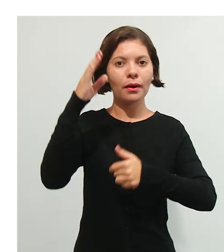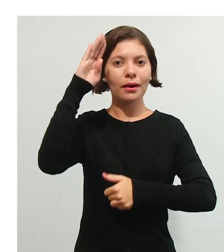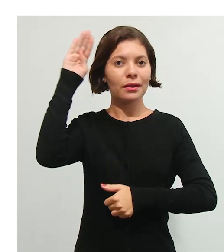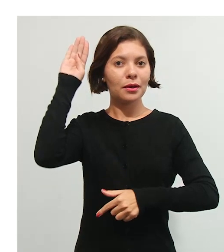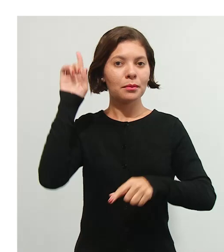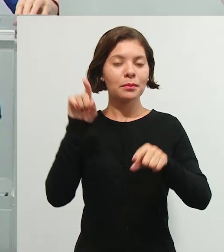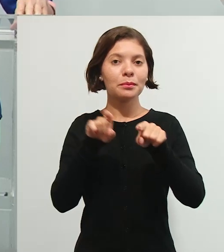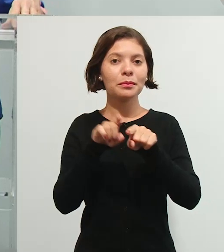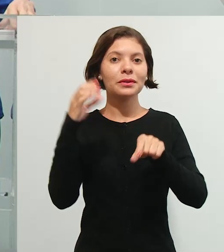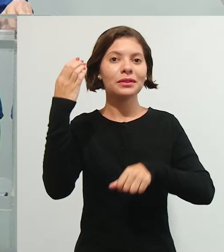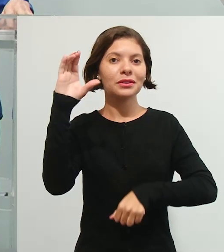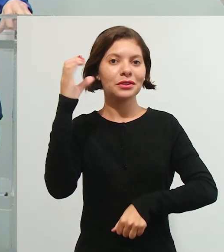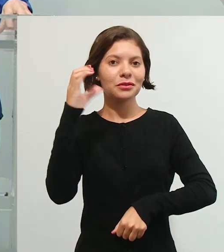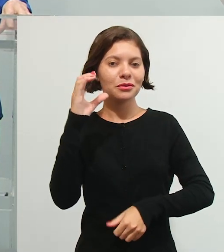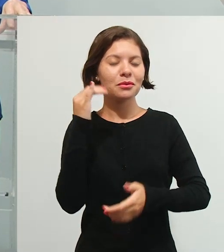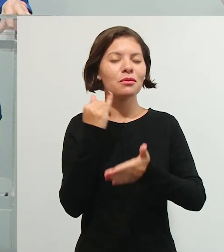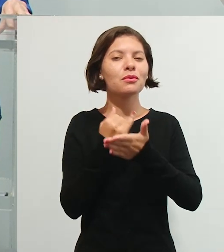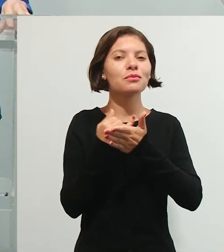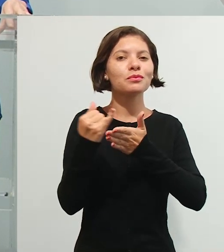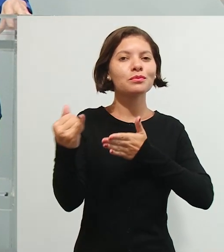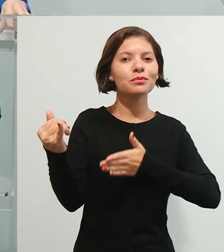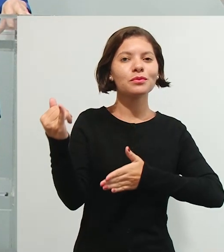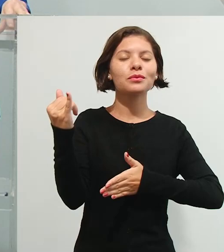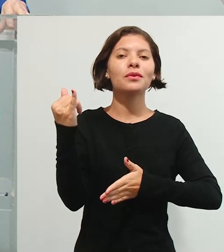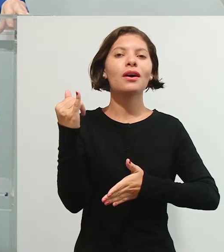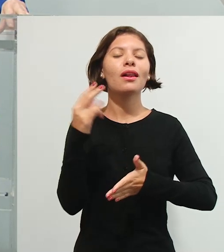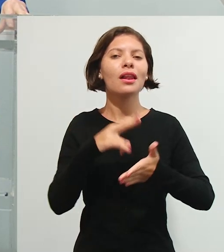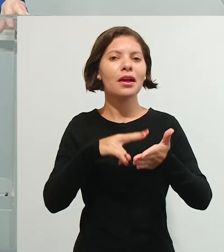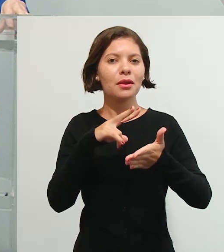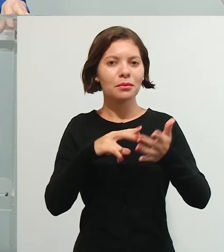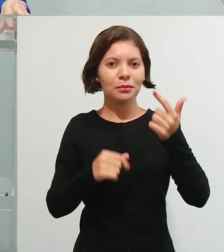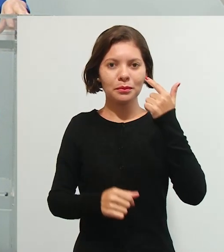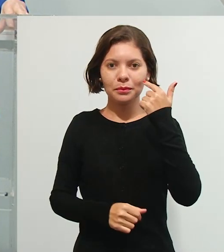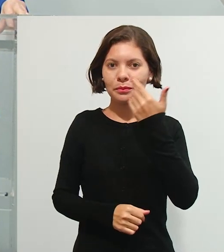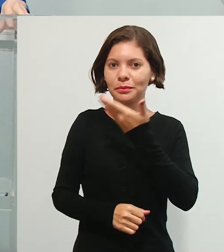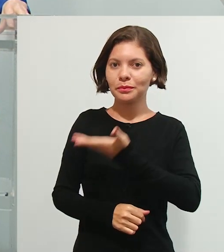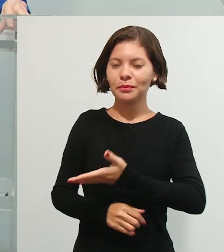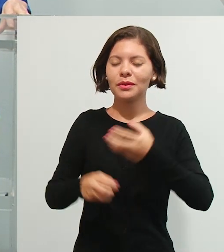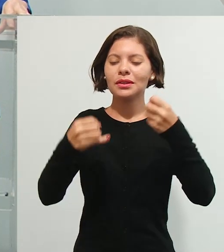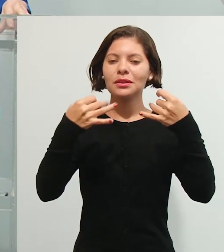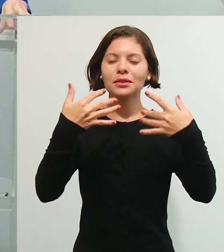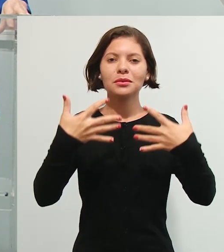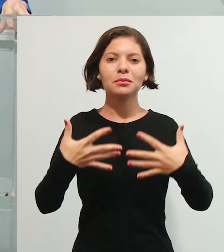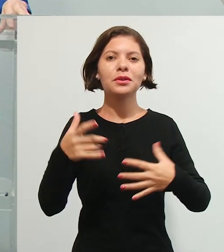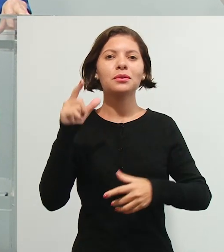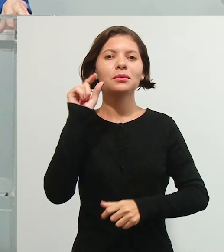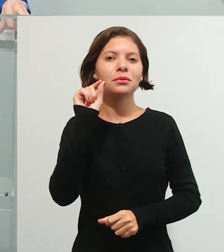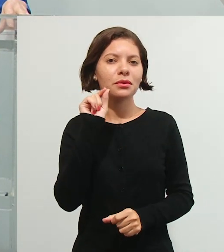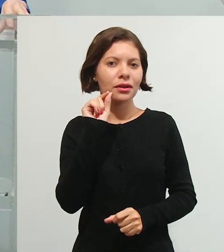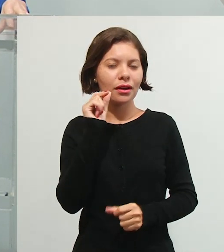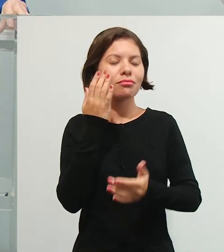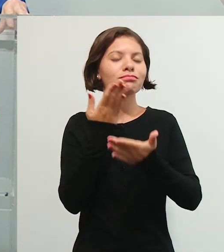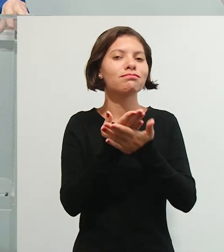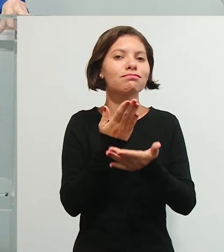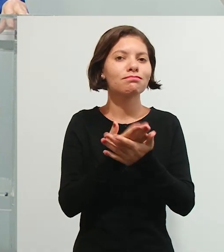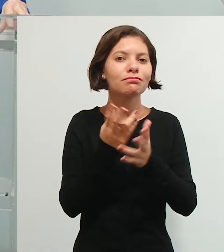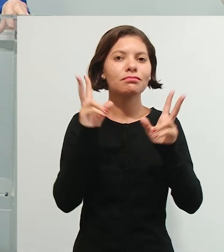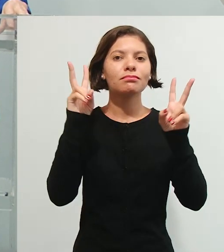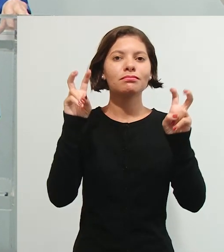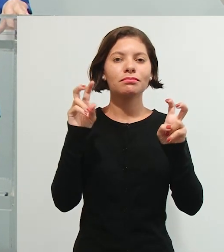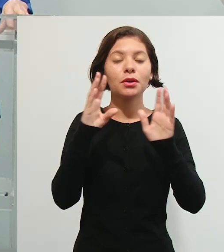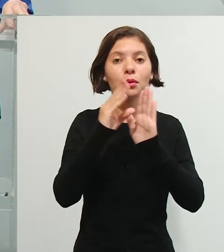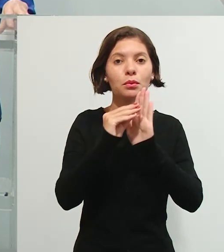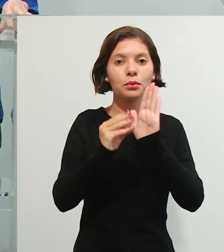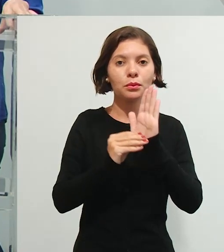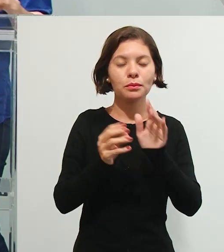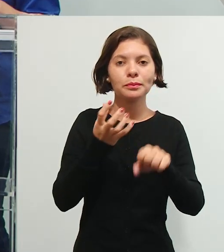acadêmico e científico eu vou iniciar lendo uma tirinha que retrata exatamente o que nós vamos estudar